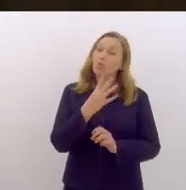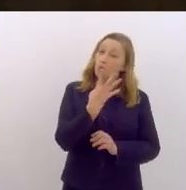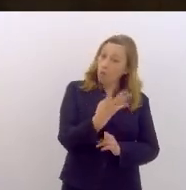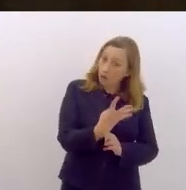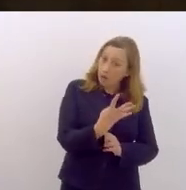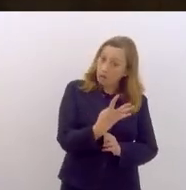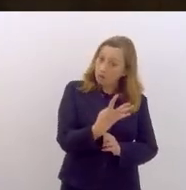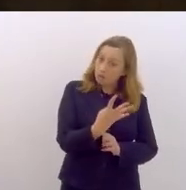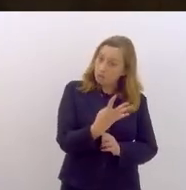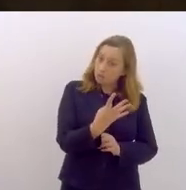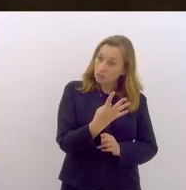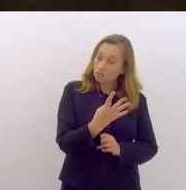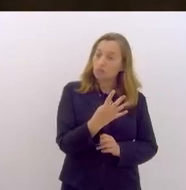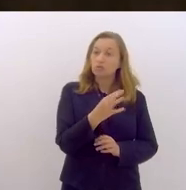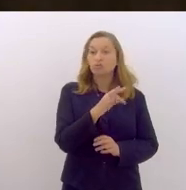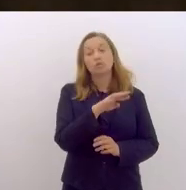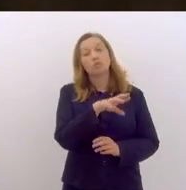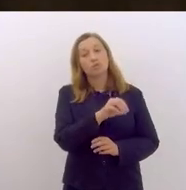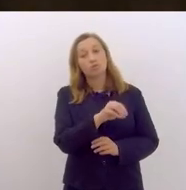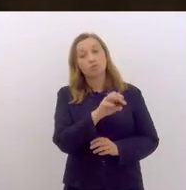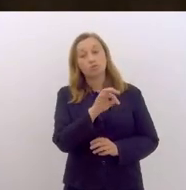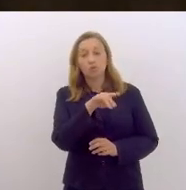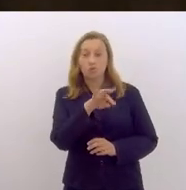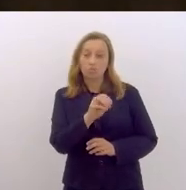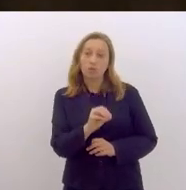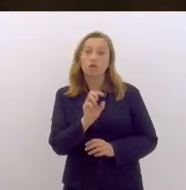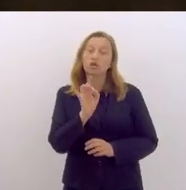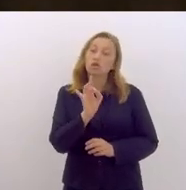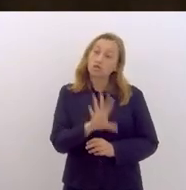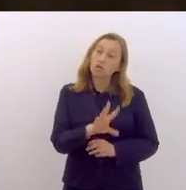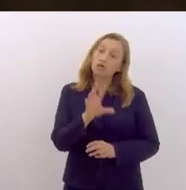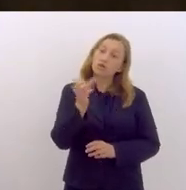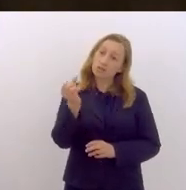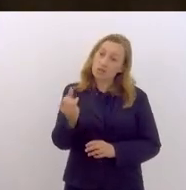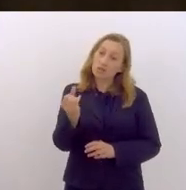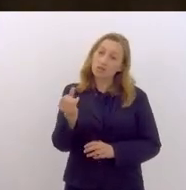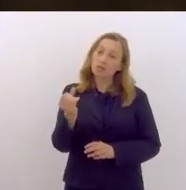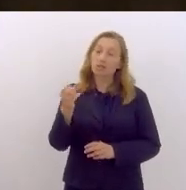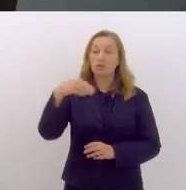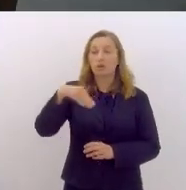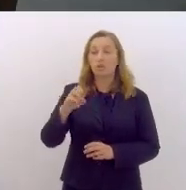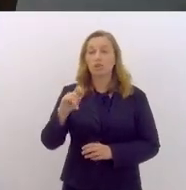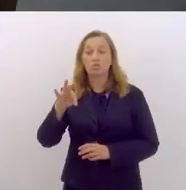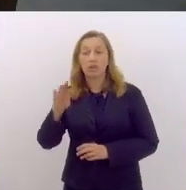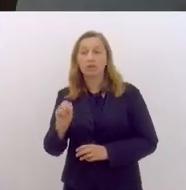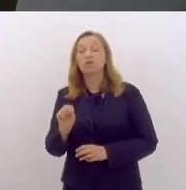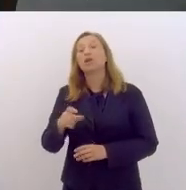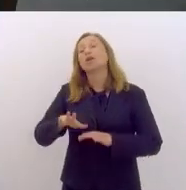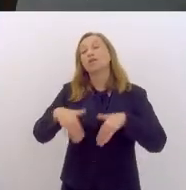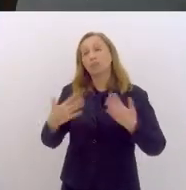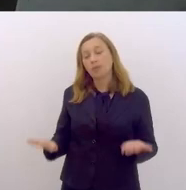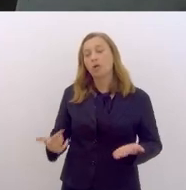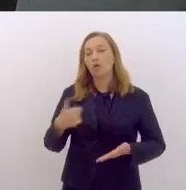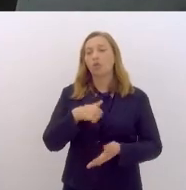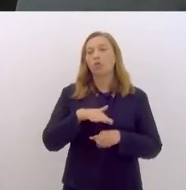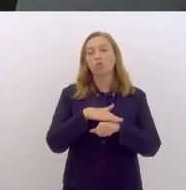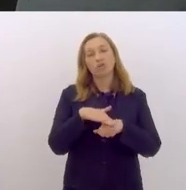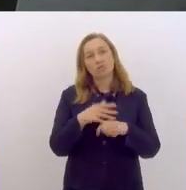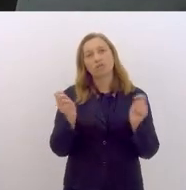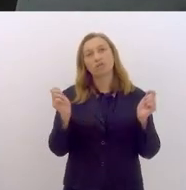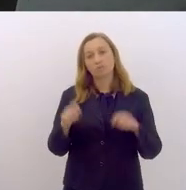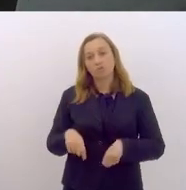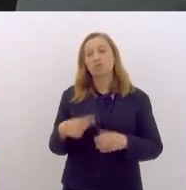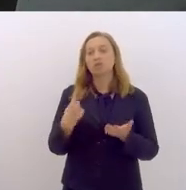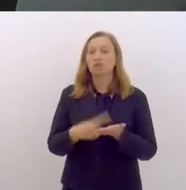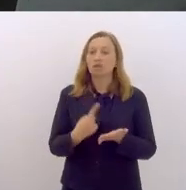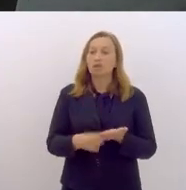sobre custas e emolumentos, ou 6 isso, somente sobre emolumentos. Então, eu conversei com essa possibilidade de acordo